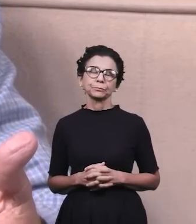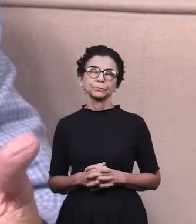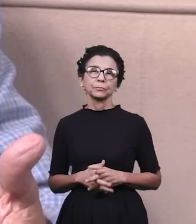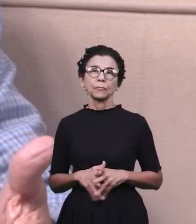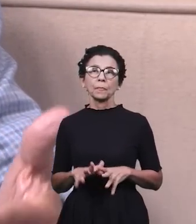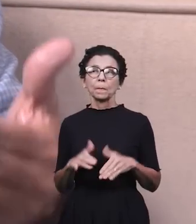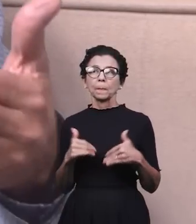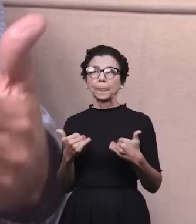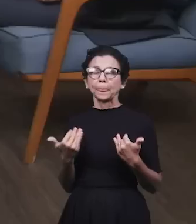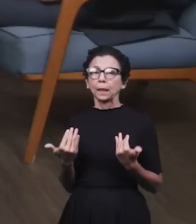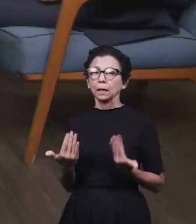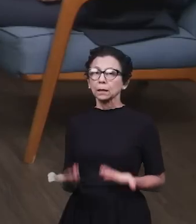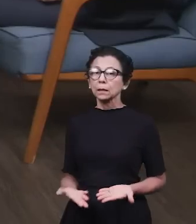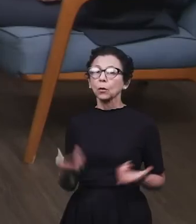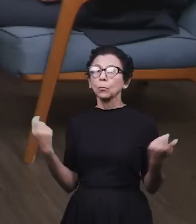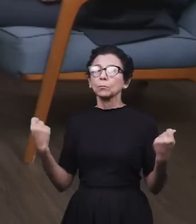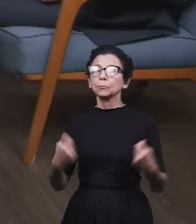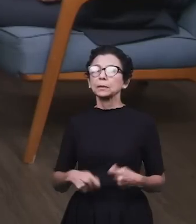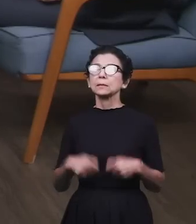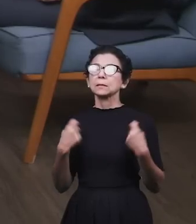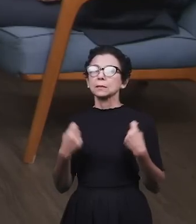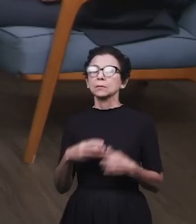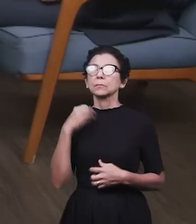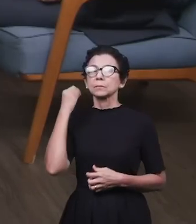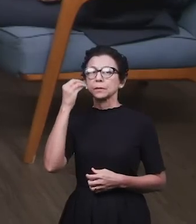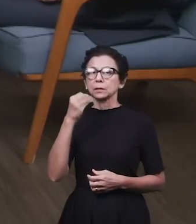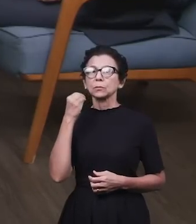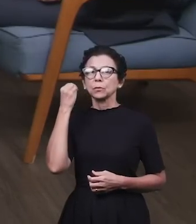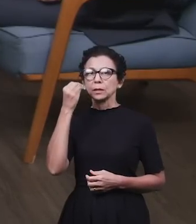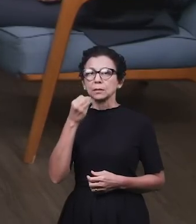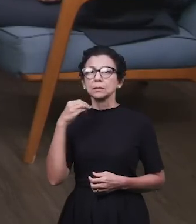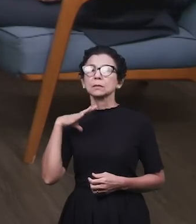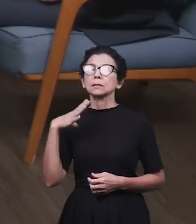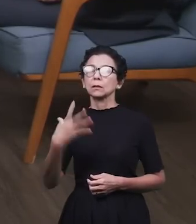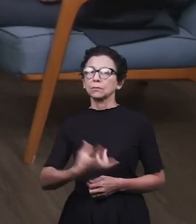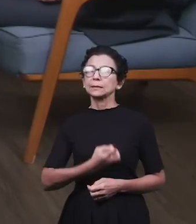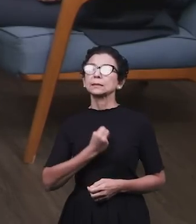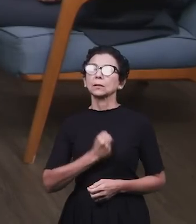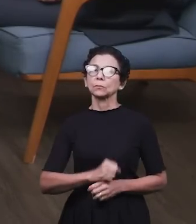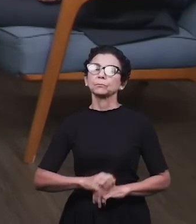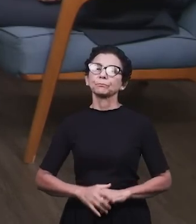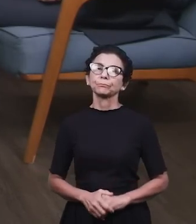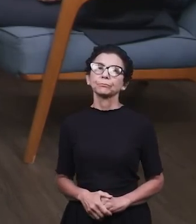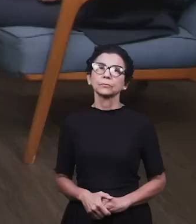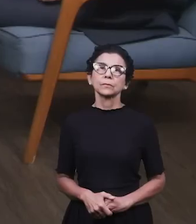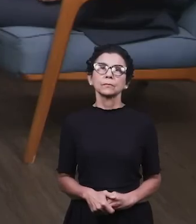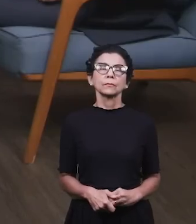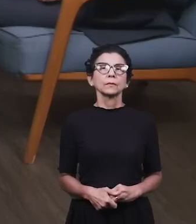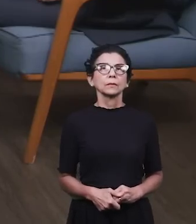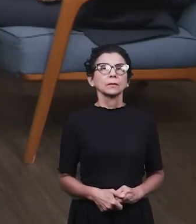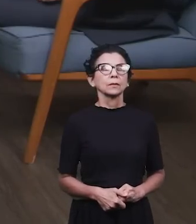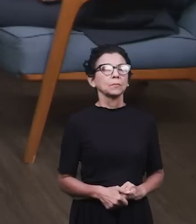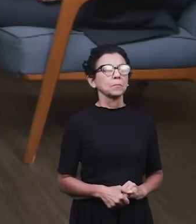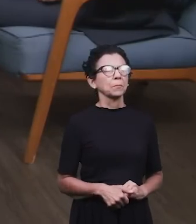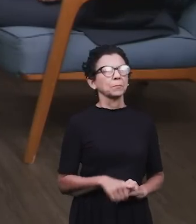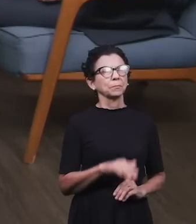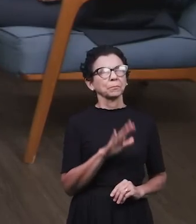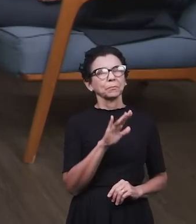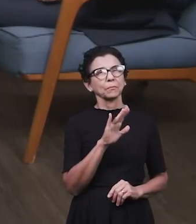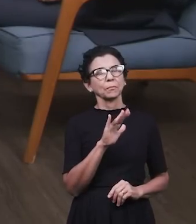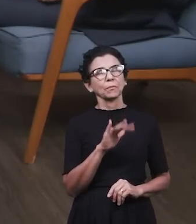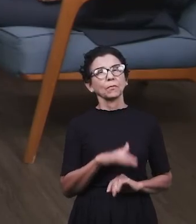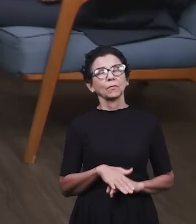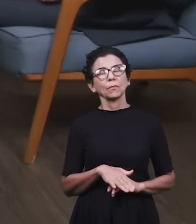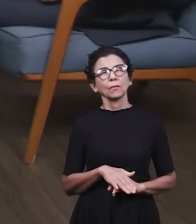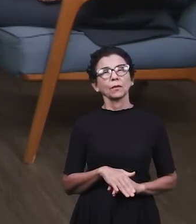Josias, é preciso ter a experiência genuína da salvação. Glória a Jesus. Adriano, essa